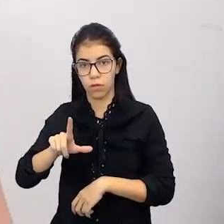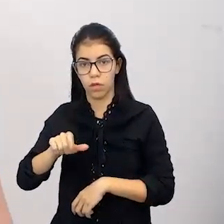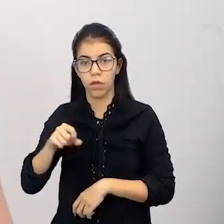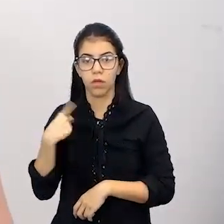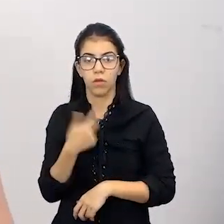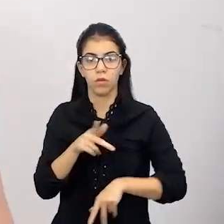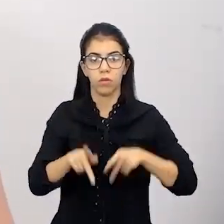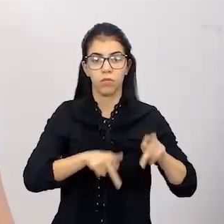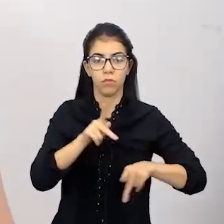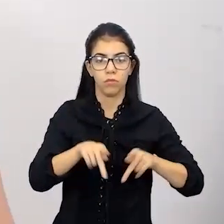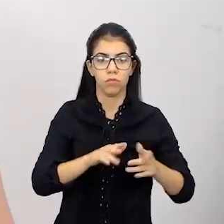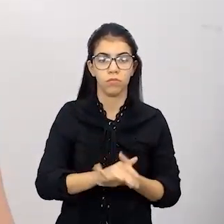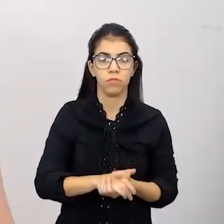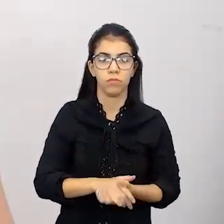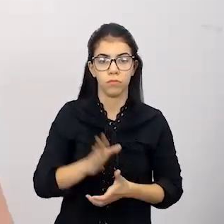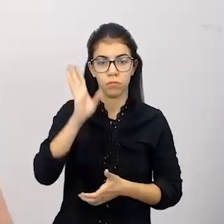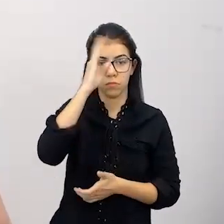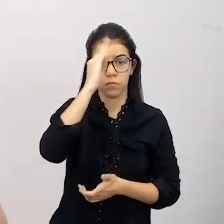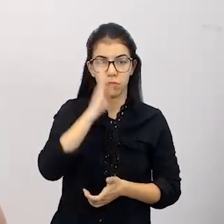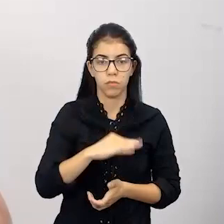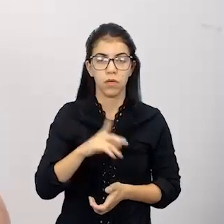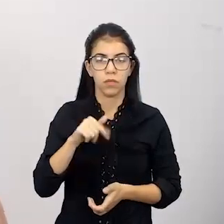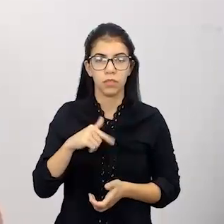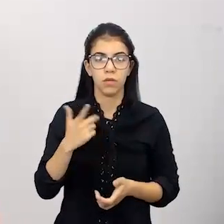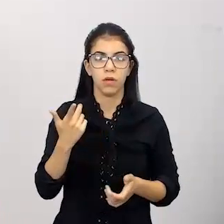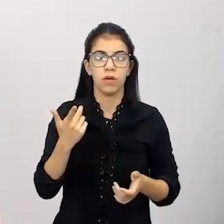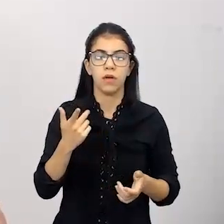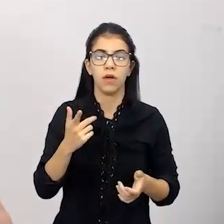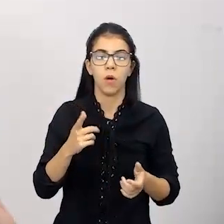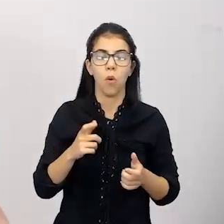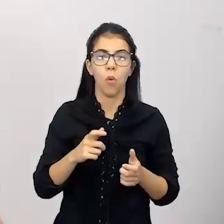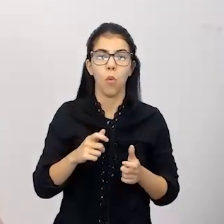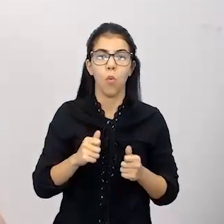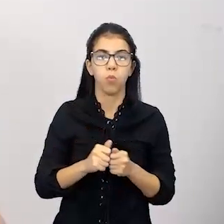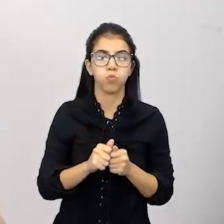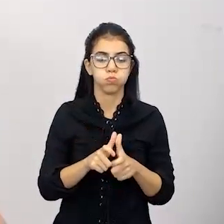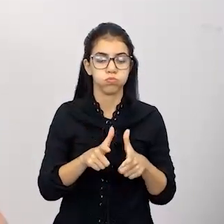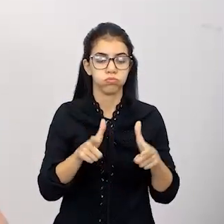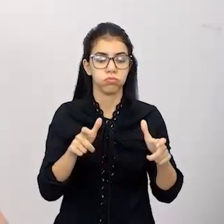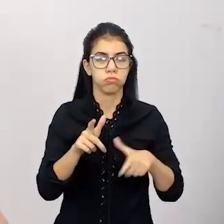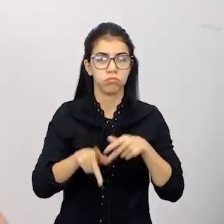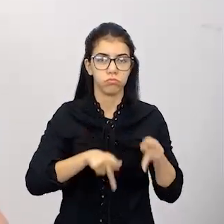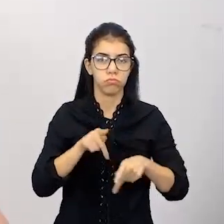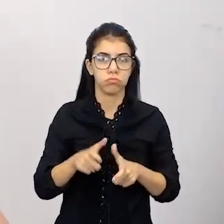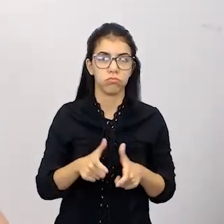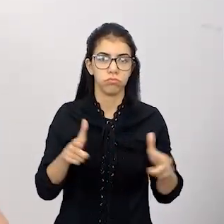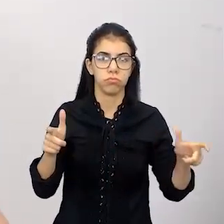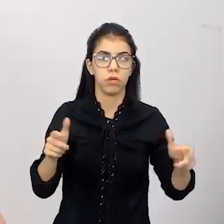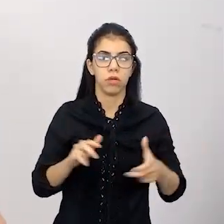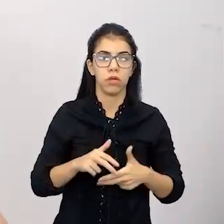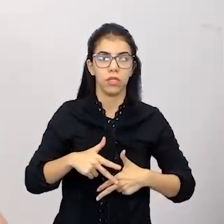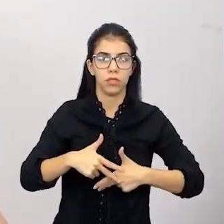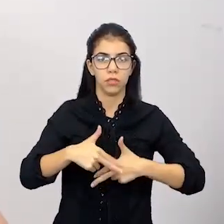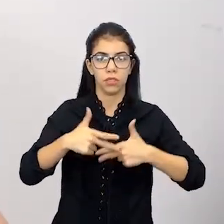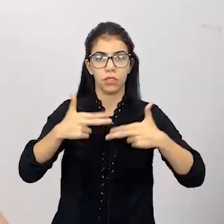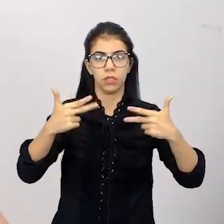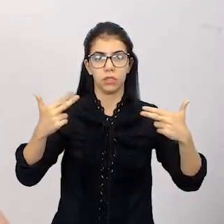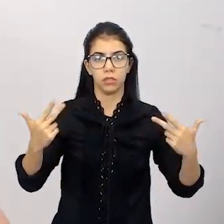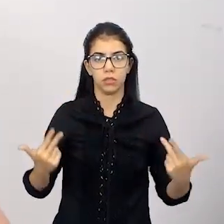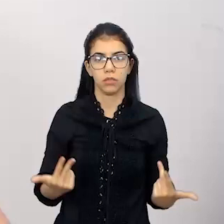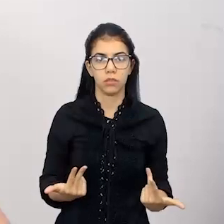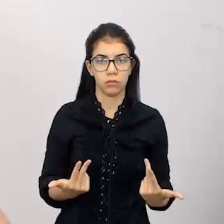povo venezuelano. O Brasil é tão cheio de povos, né? Uhum. De etnias, de raças,